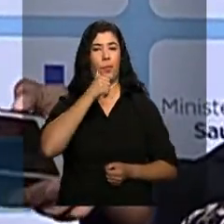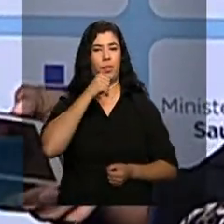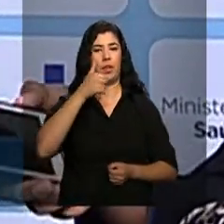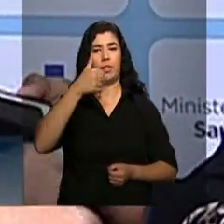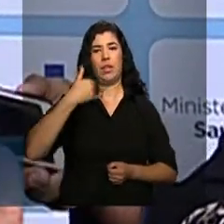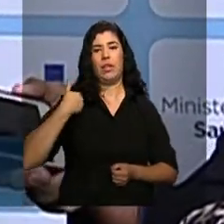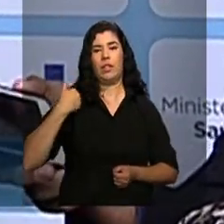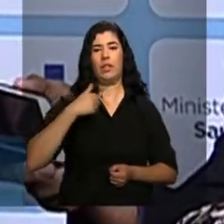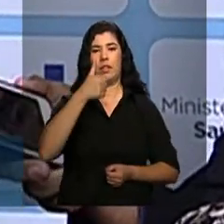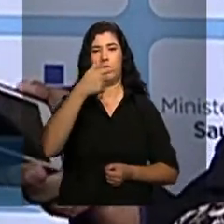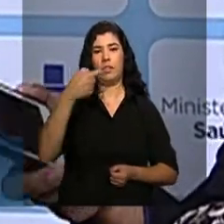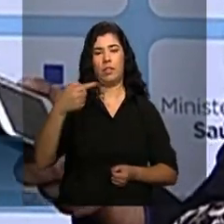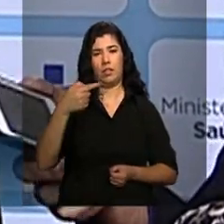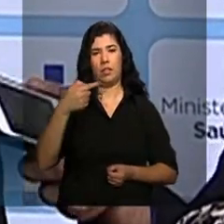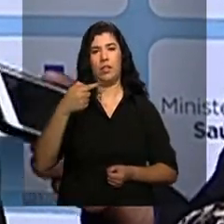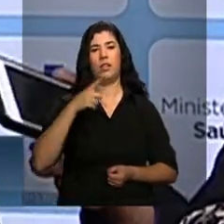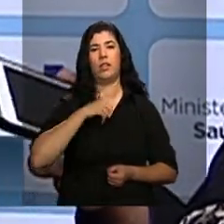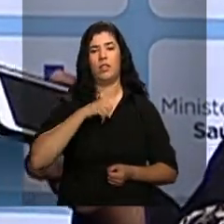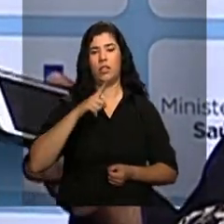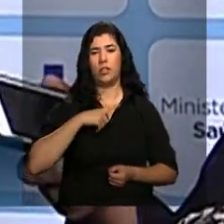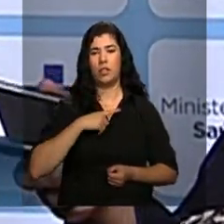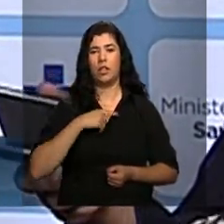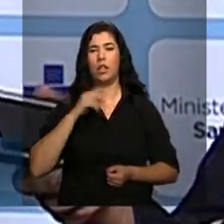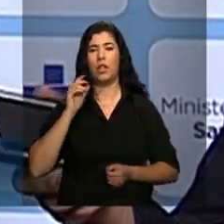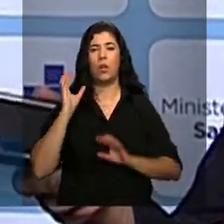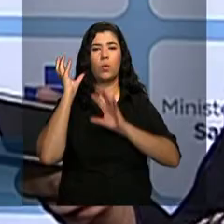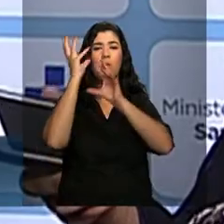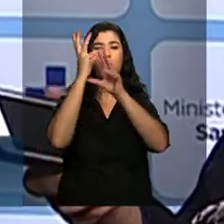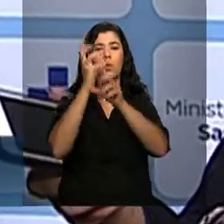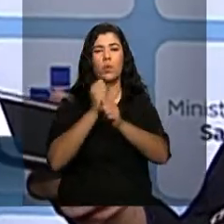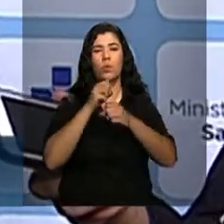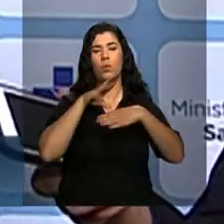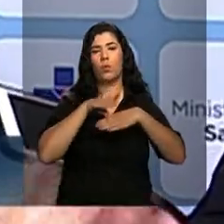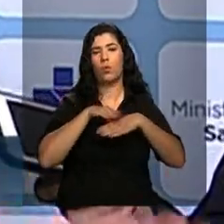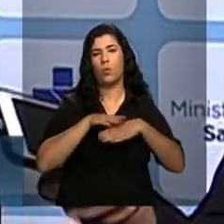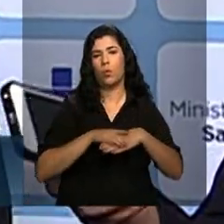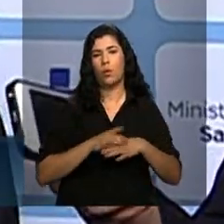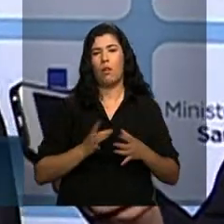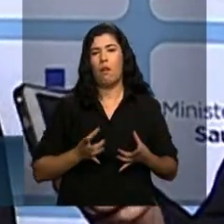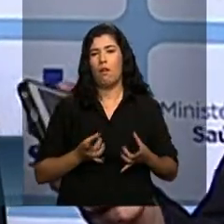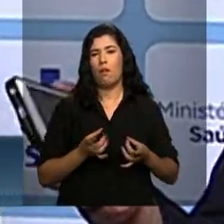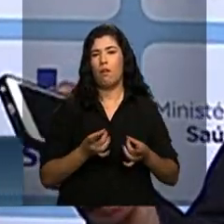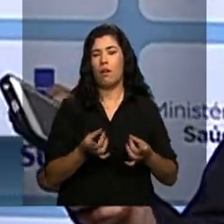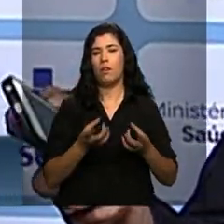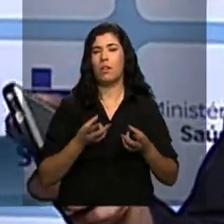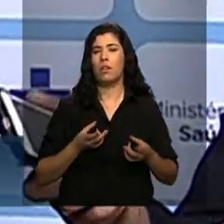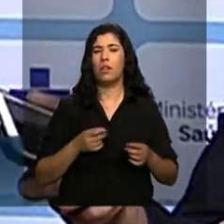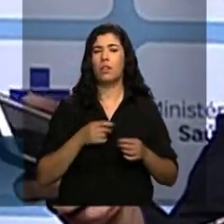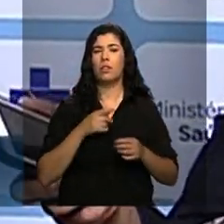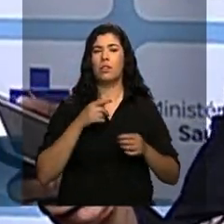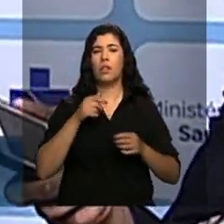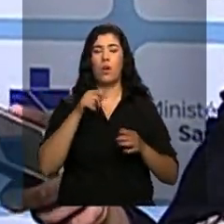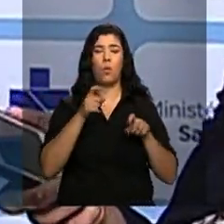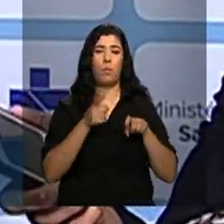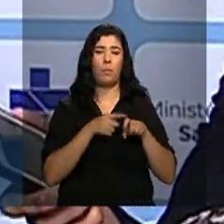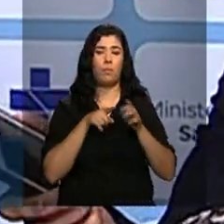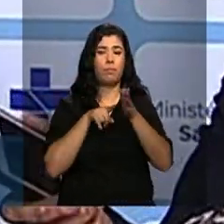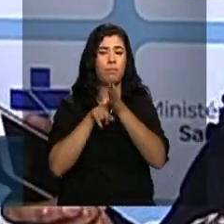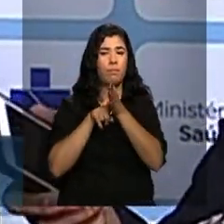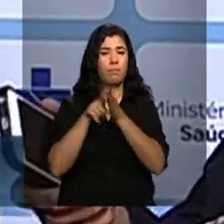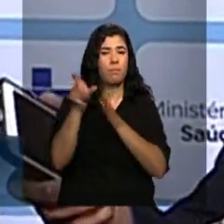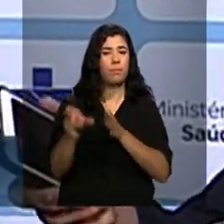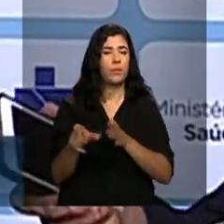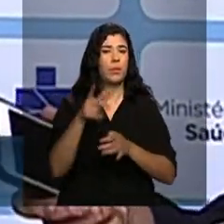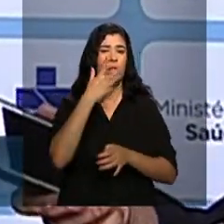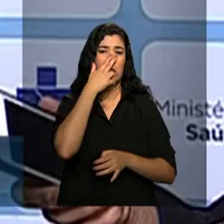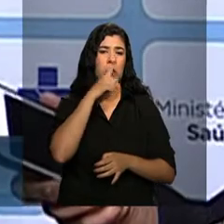que tem uma história familiar de câncer e aí o médico pede para ela especificamente um exame porque ela está suspeita